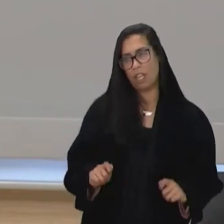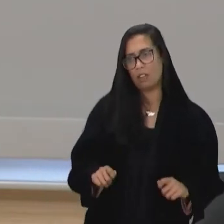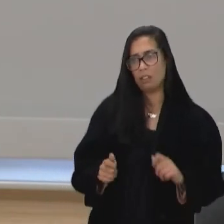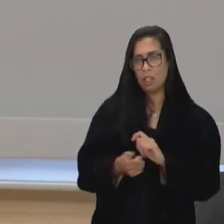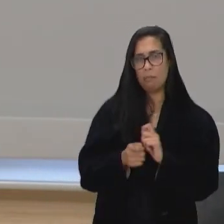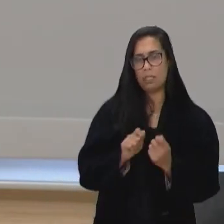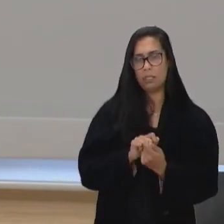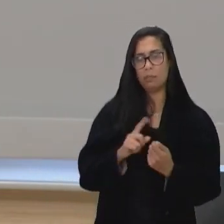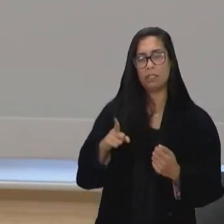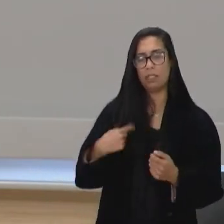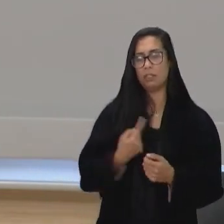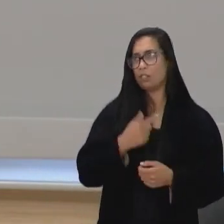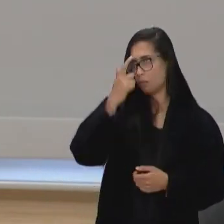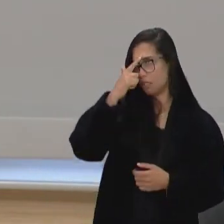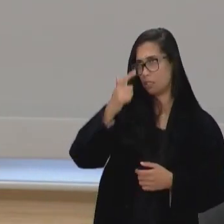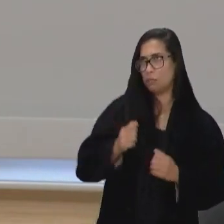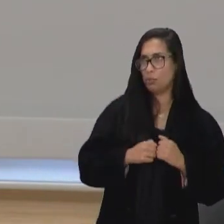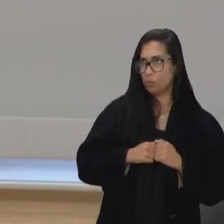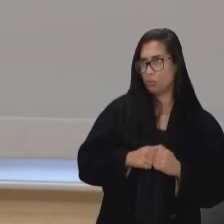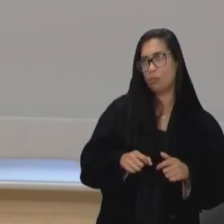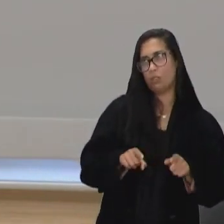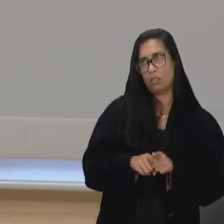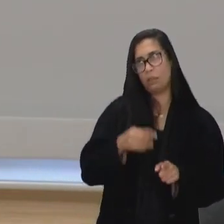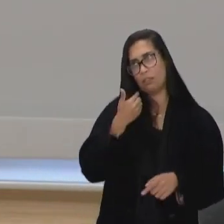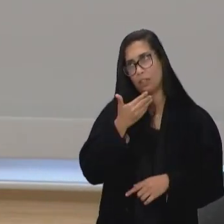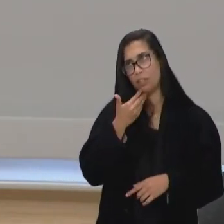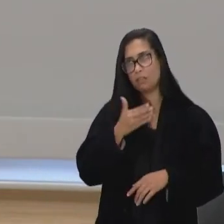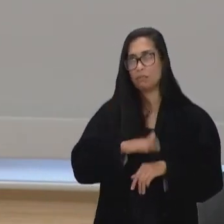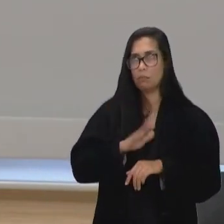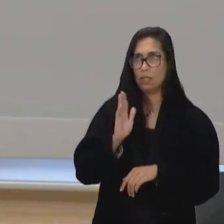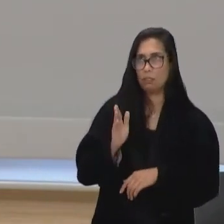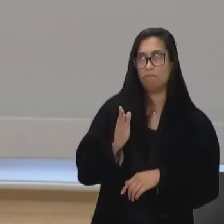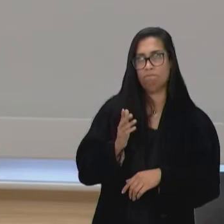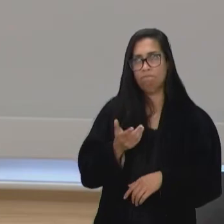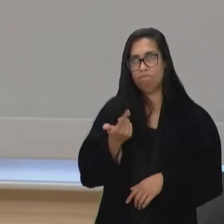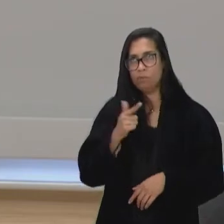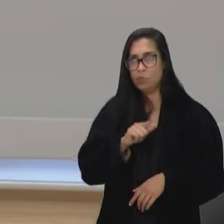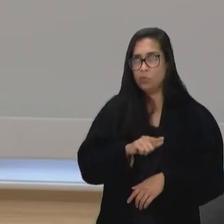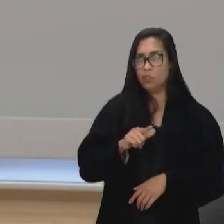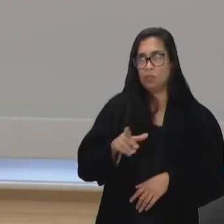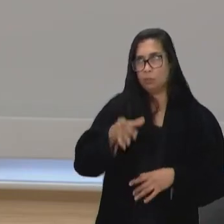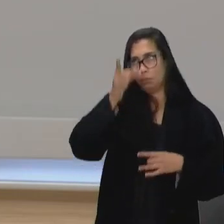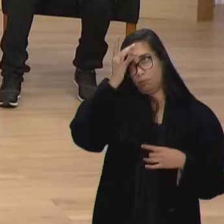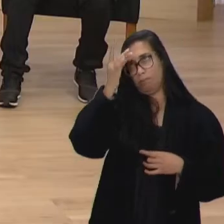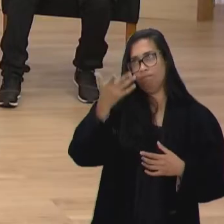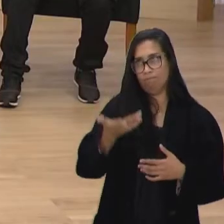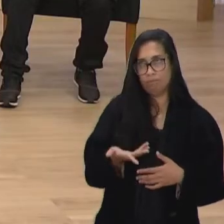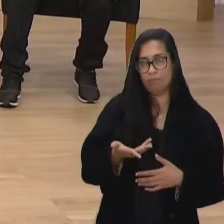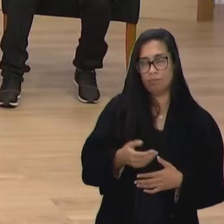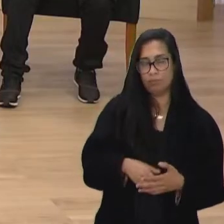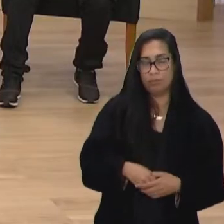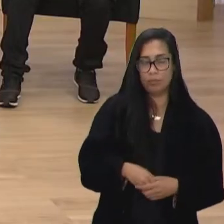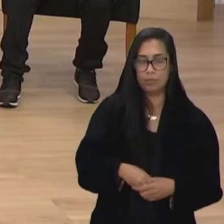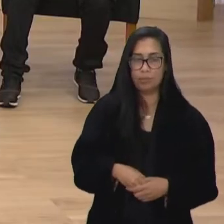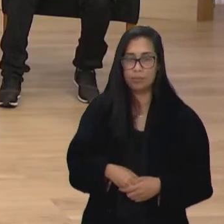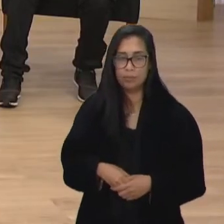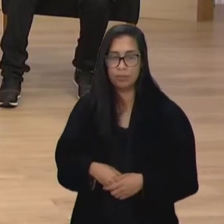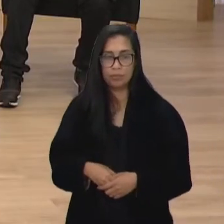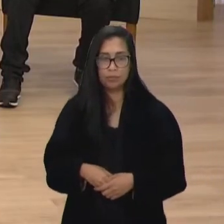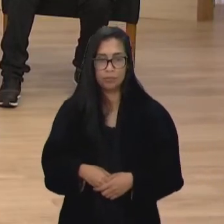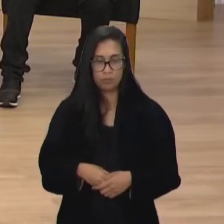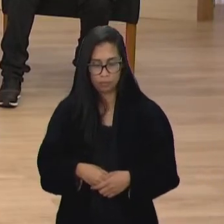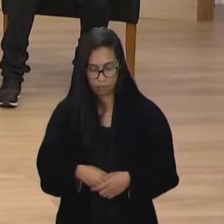fala, gente, tem o ciclo de Sternberg, você não acha mais fácil? Achamos mais fáceis e aí conseguimos colocar. Sim, às vezes o problema ele